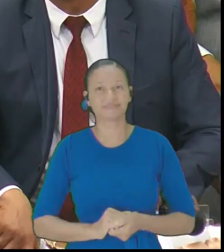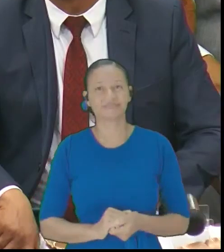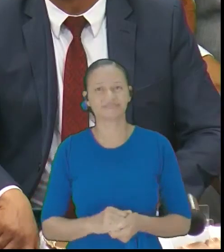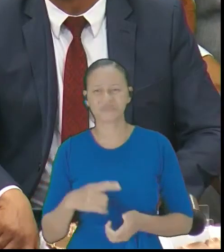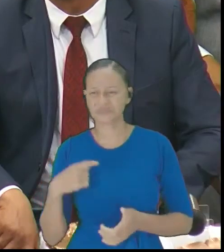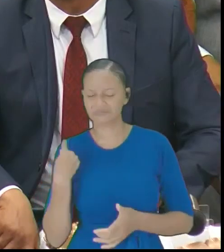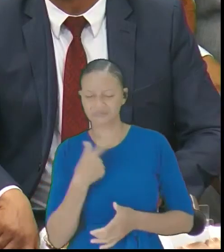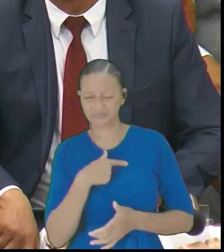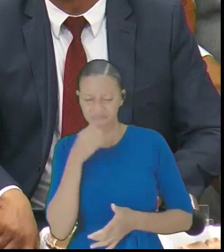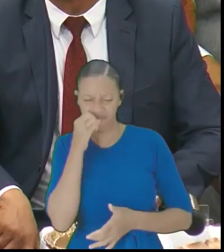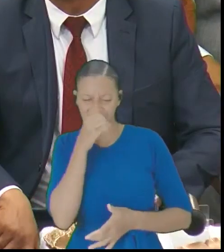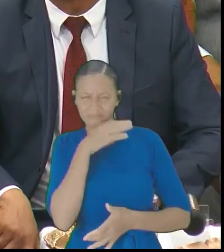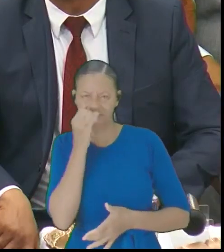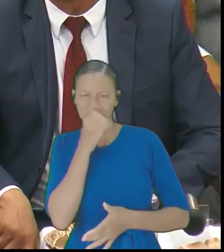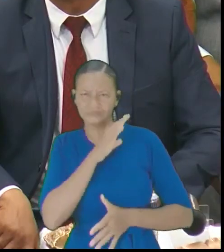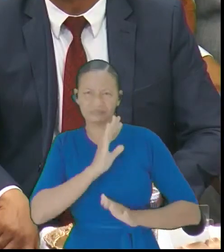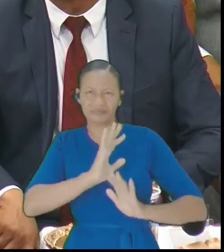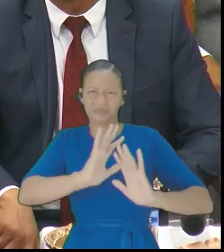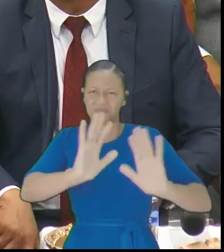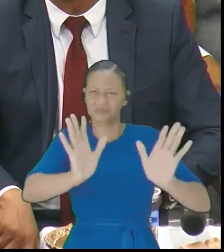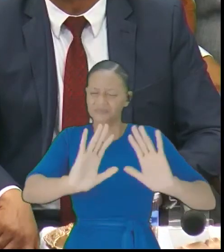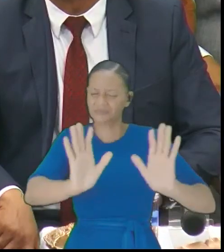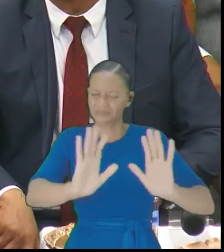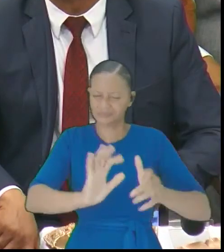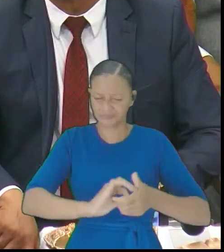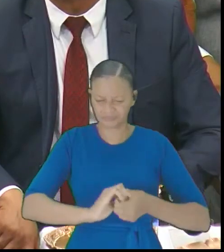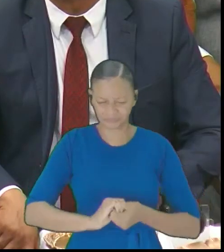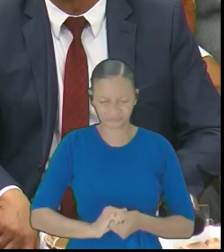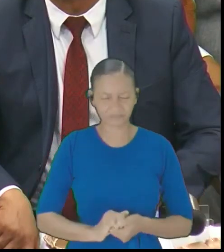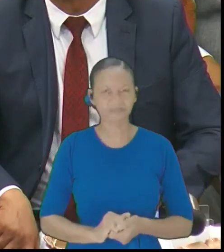Nós não somos ignorantes hora nenhuma, irmão,